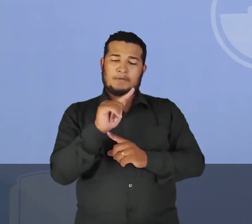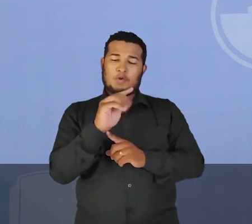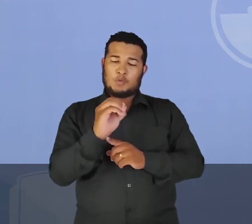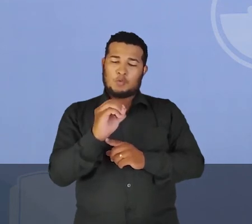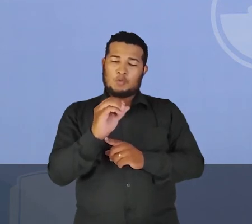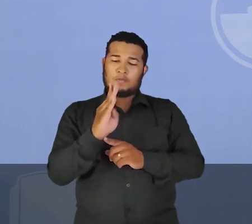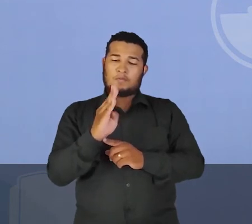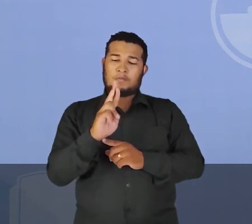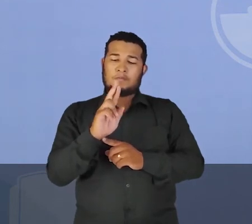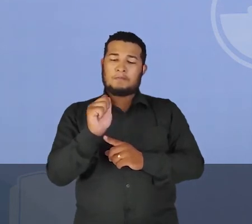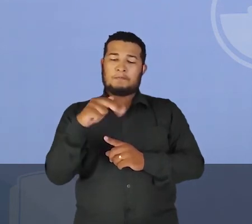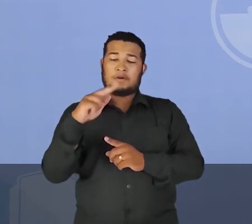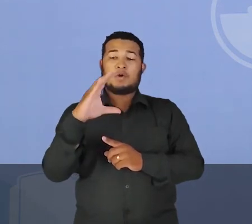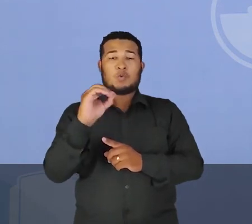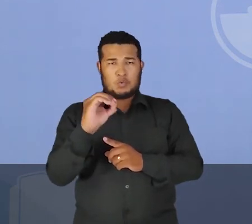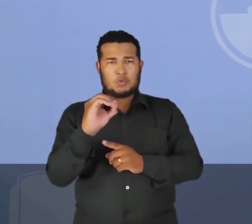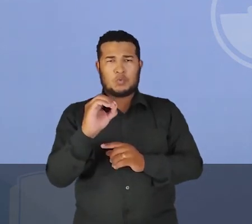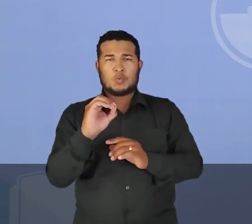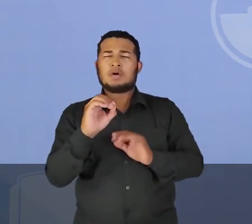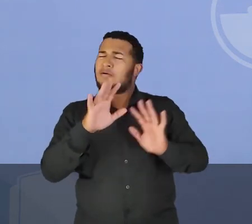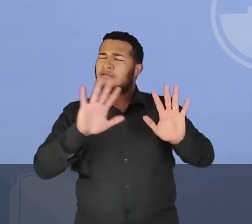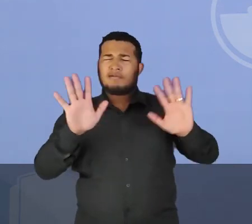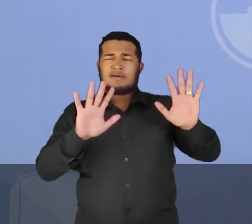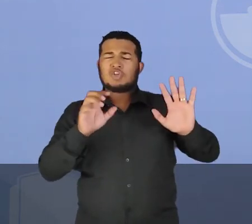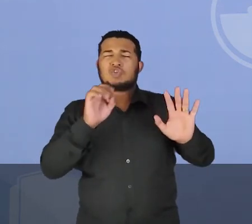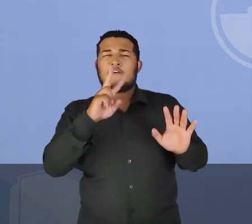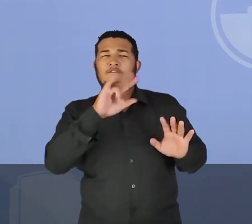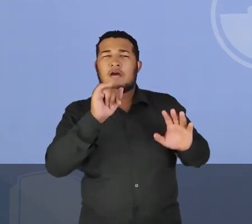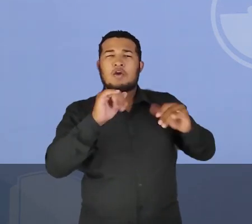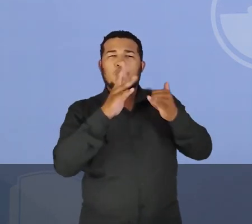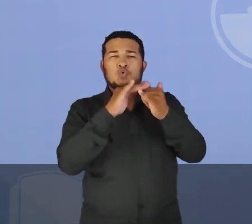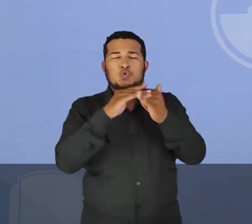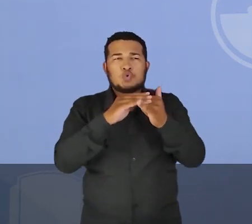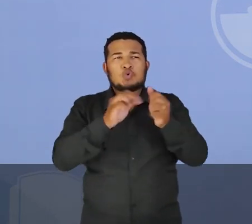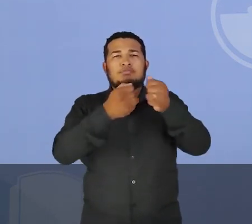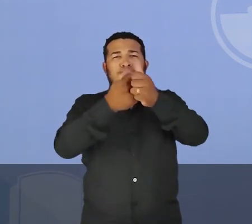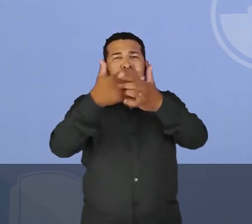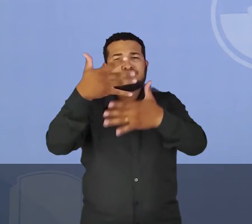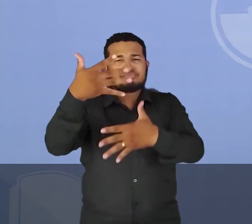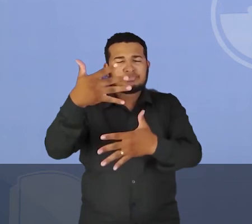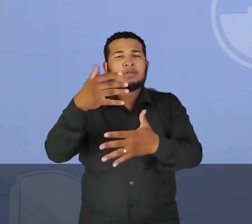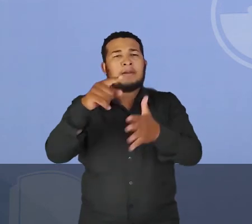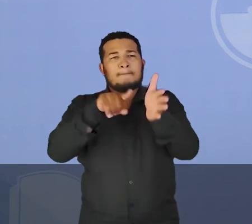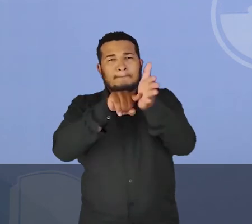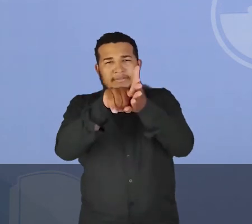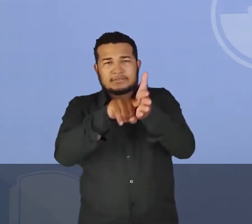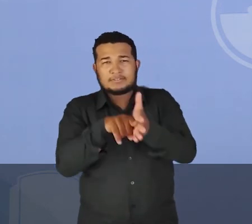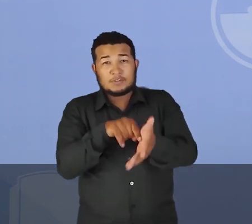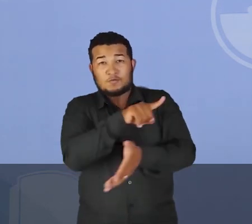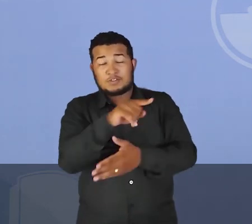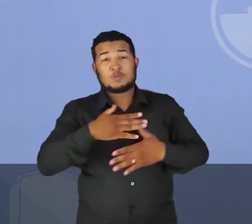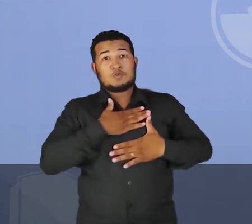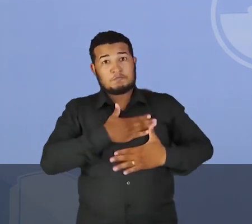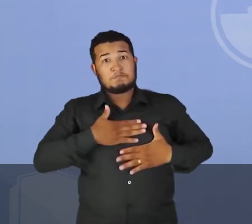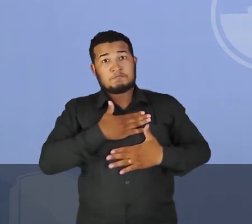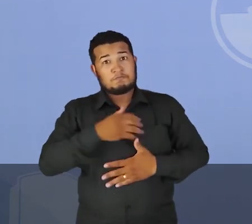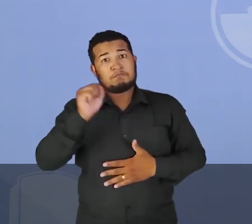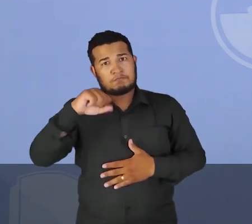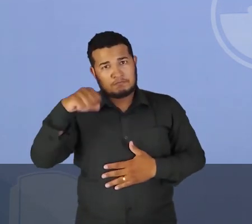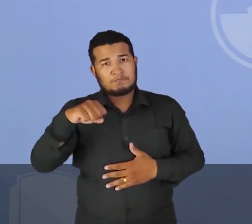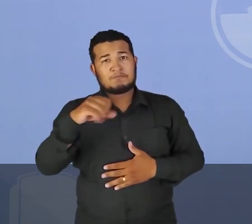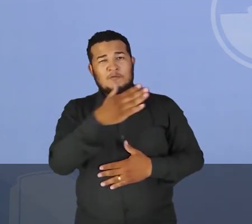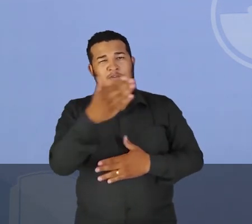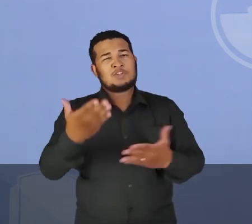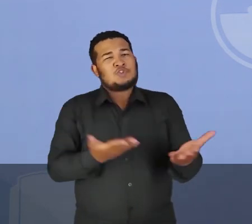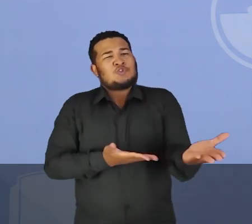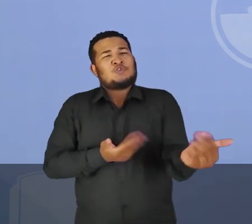spoiler, não, tá? Vai lá, procura no YouTube, eu garanto que vocês vão gostar, porque vocês são